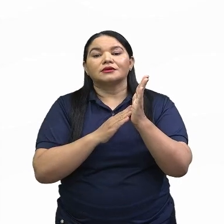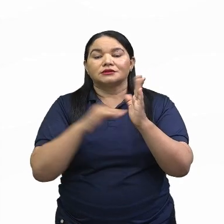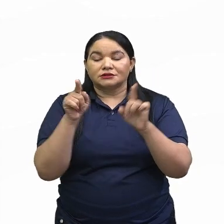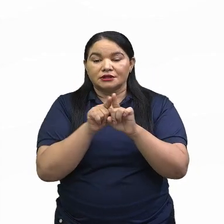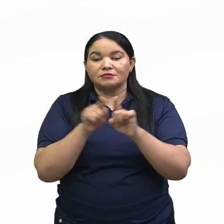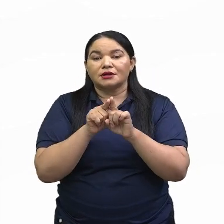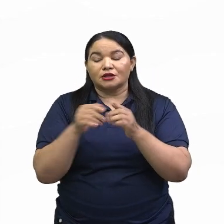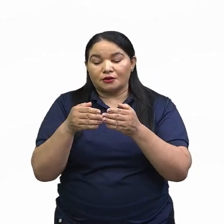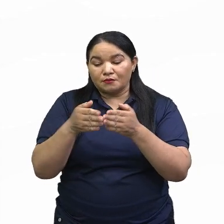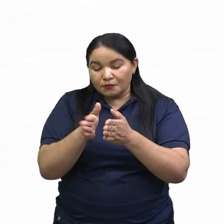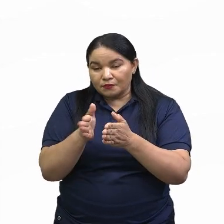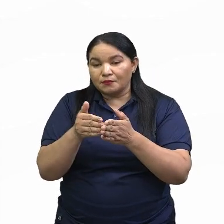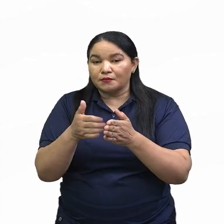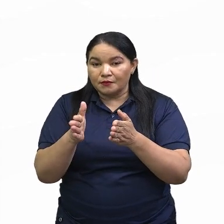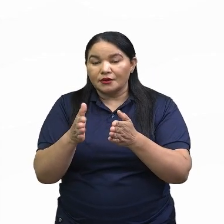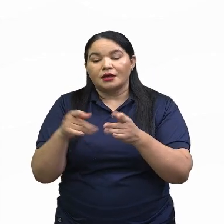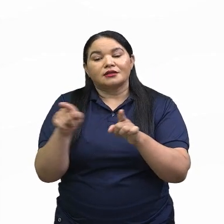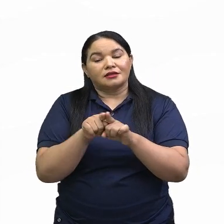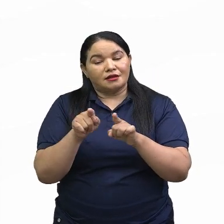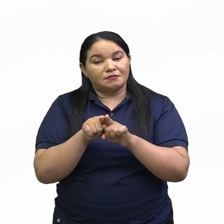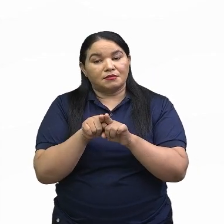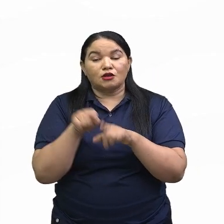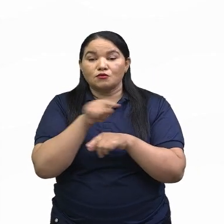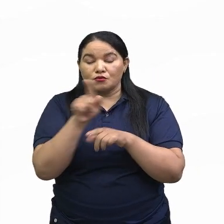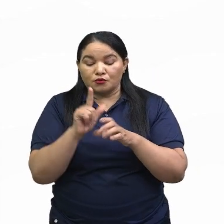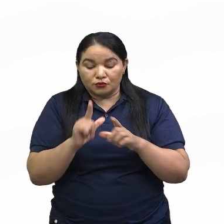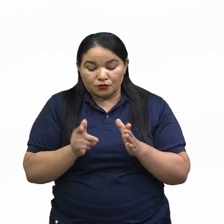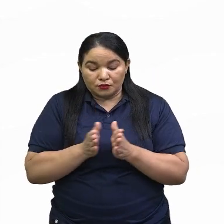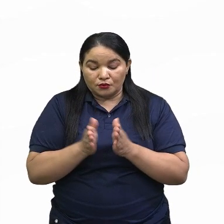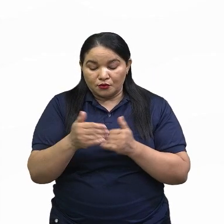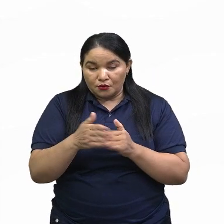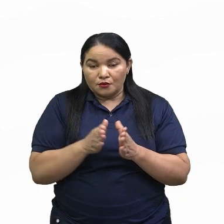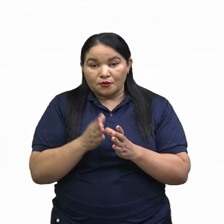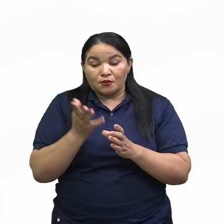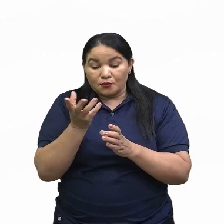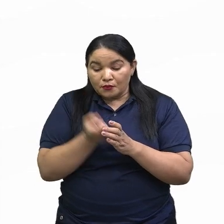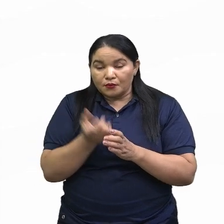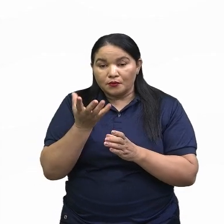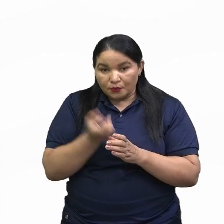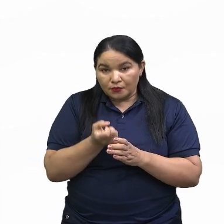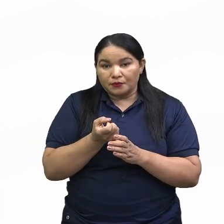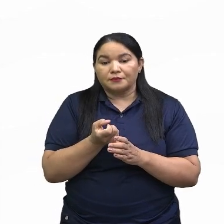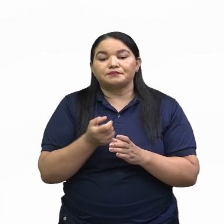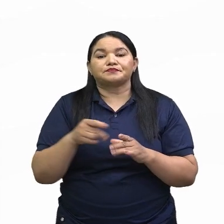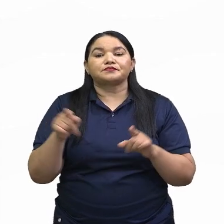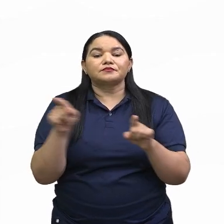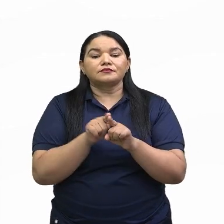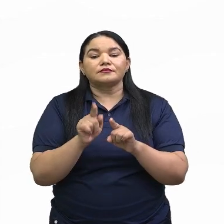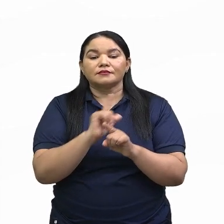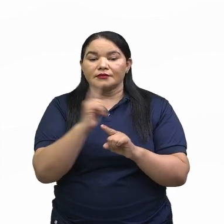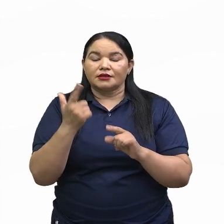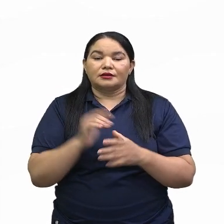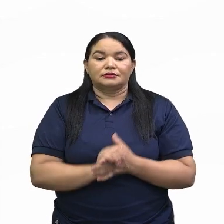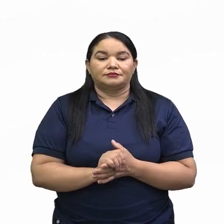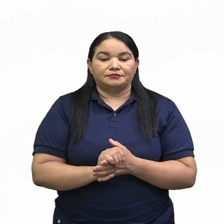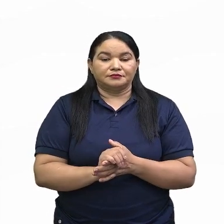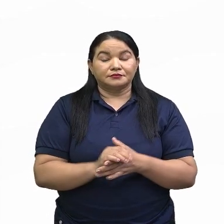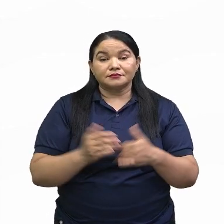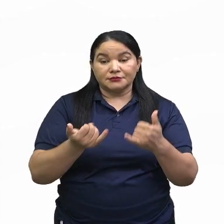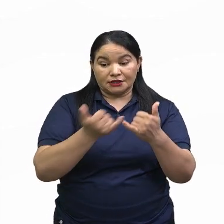e também os receptores. Continuando, nós temos o seguinte: circuito